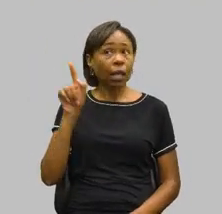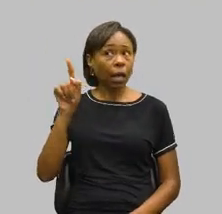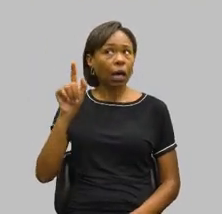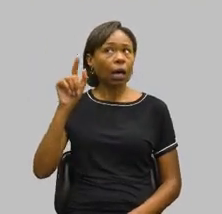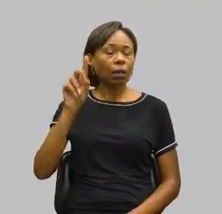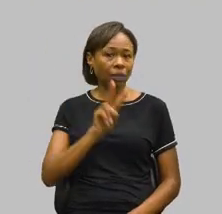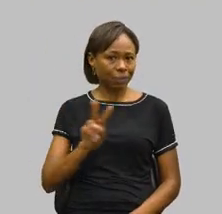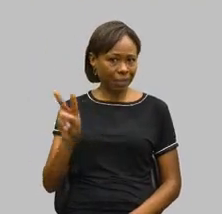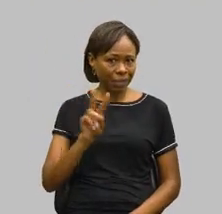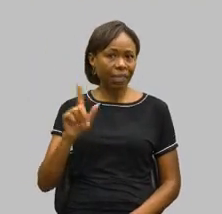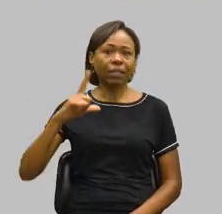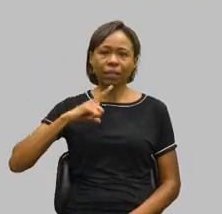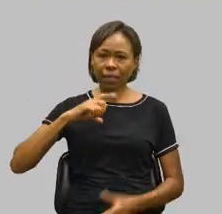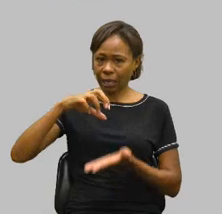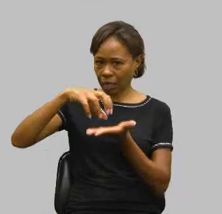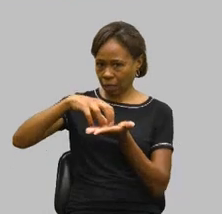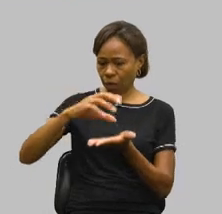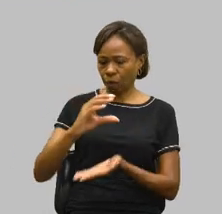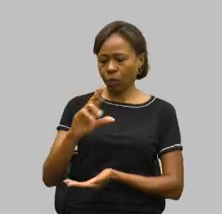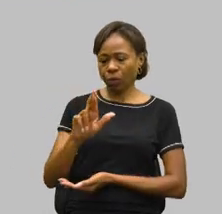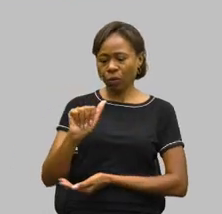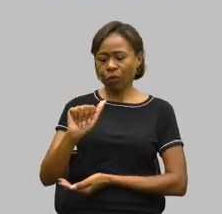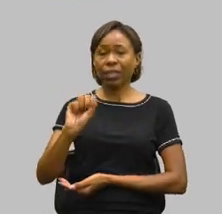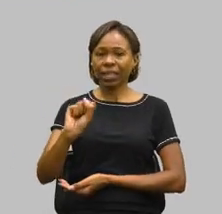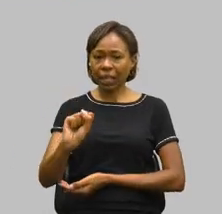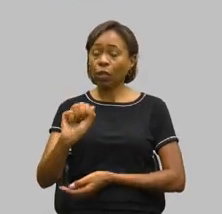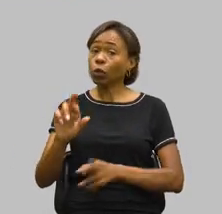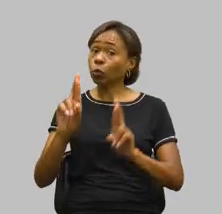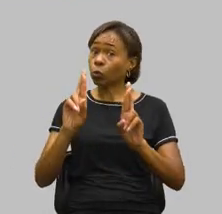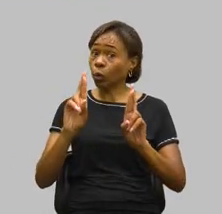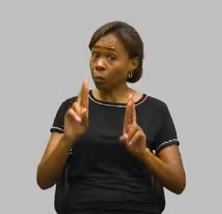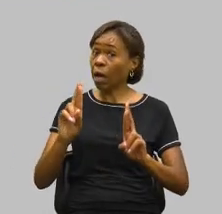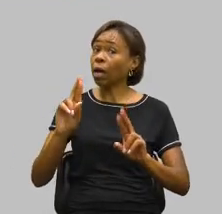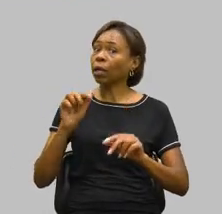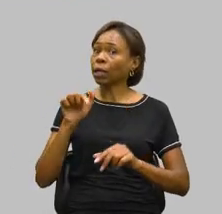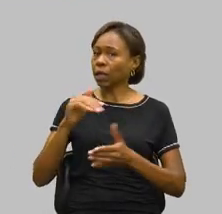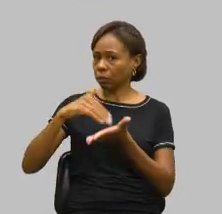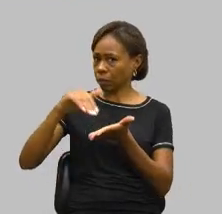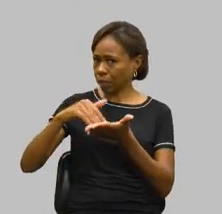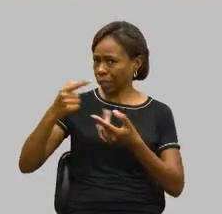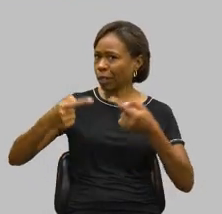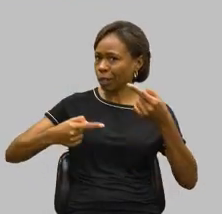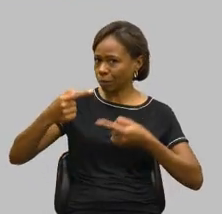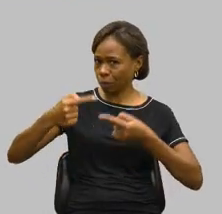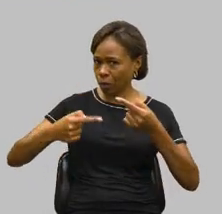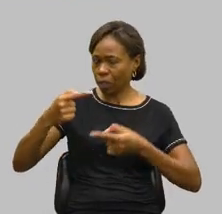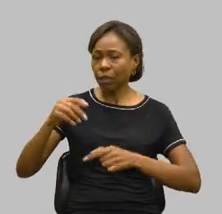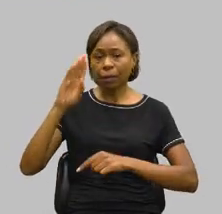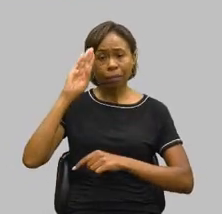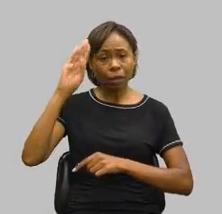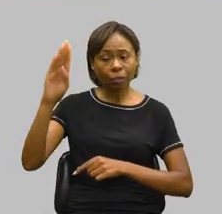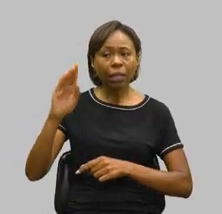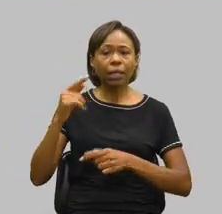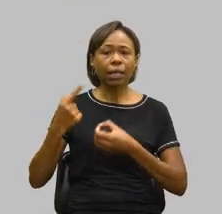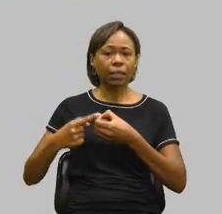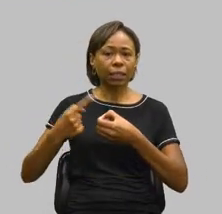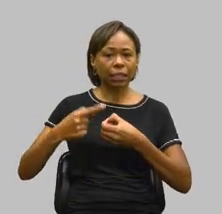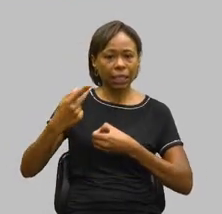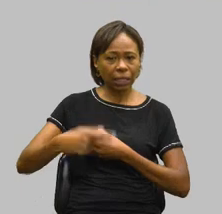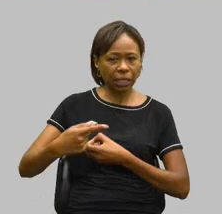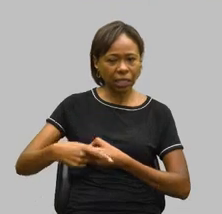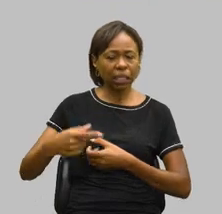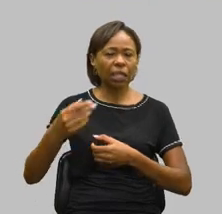tem creias eu espero que dentro dessas políticas públicas que a secretária está fazendo as a Principalmente as cidades aqui da região